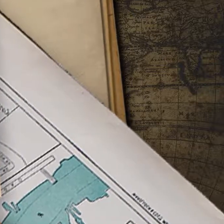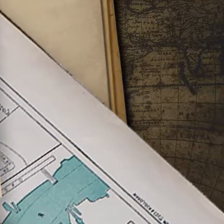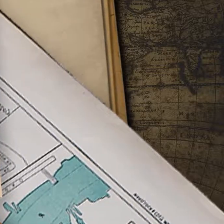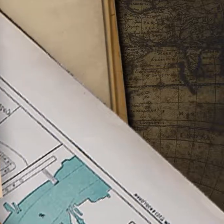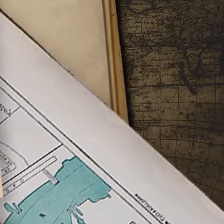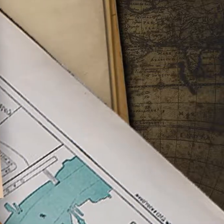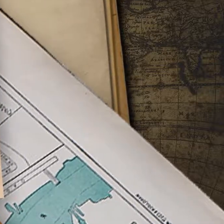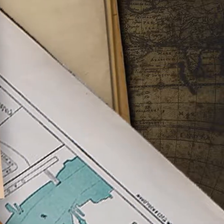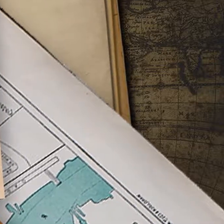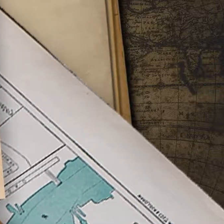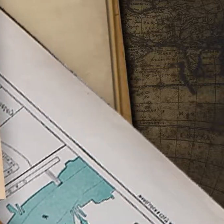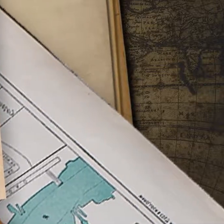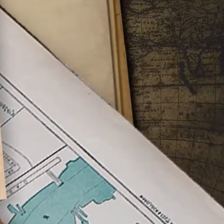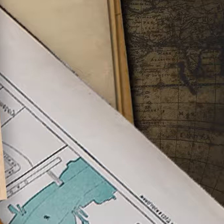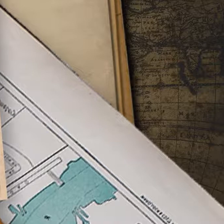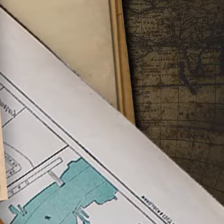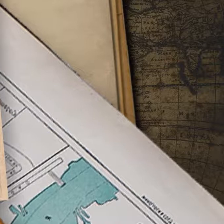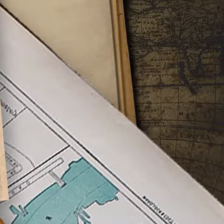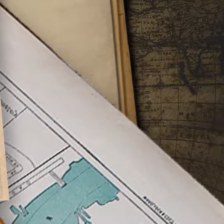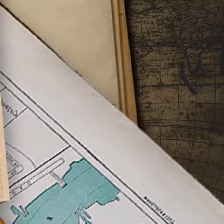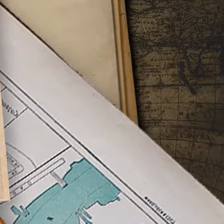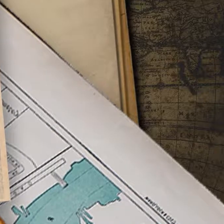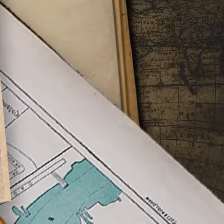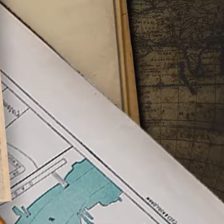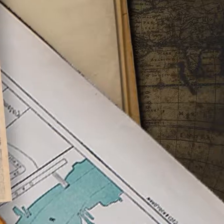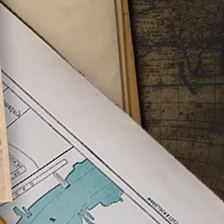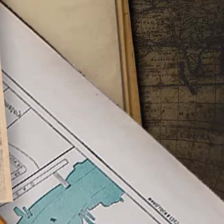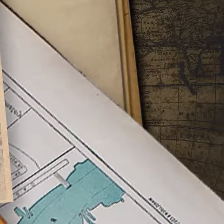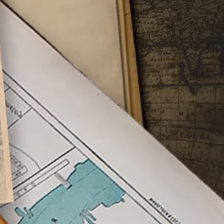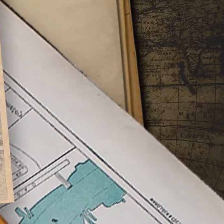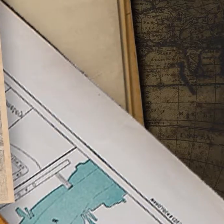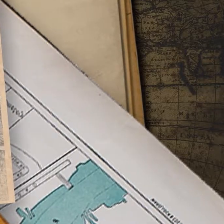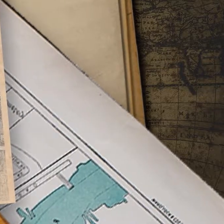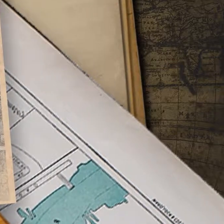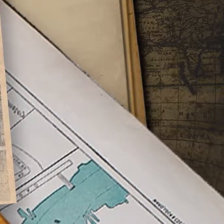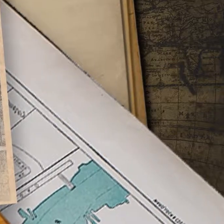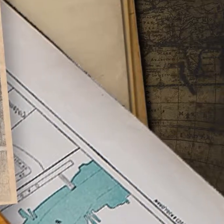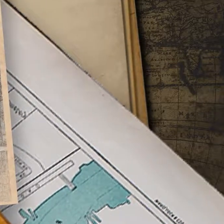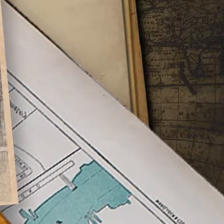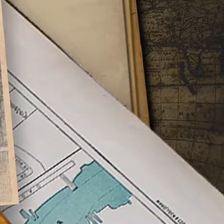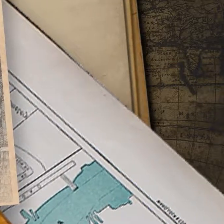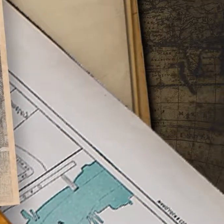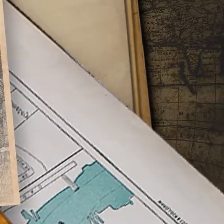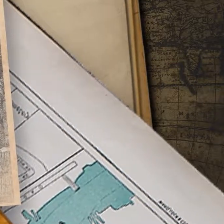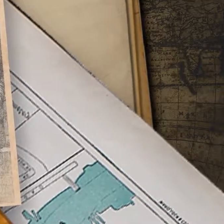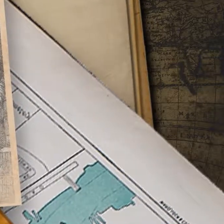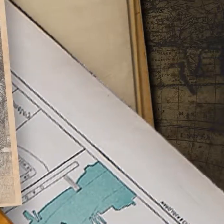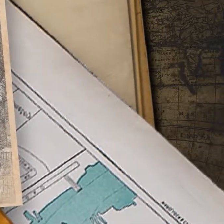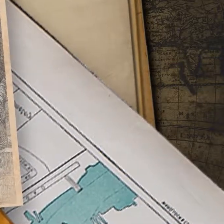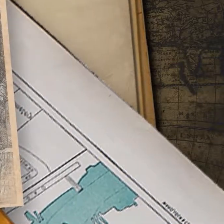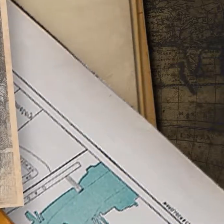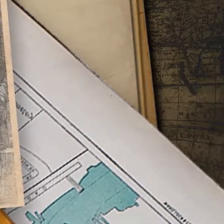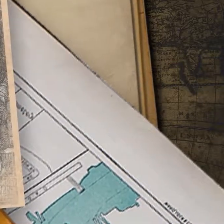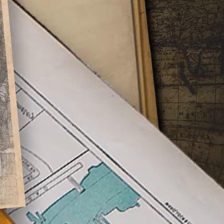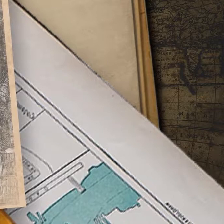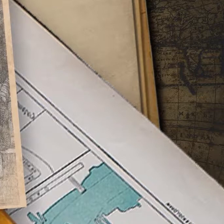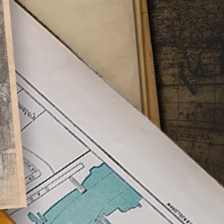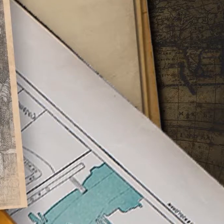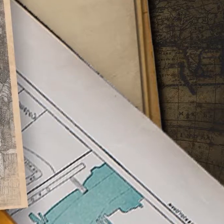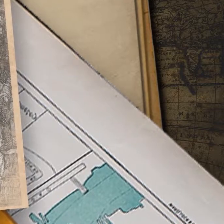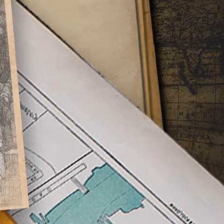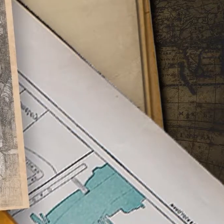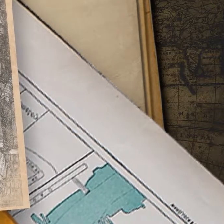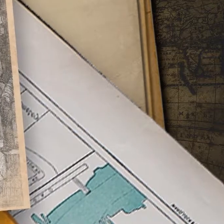Do lado esquerdo da rua, diversas construções de mesma altura que se enfileiram até o fundo. Do lado direito, um